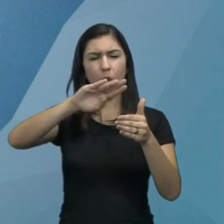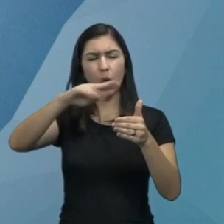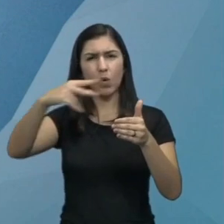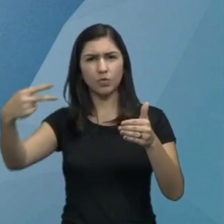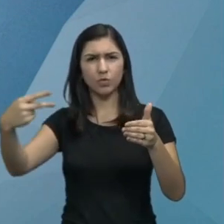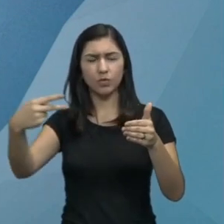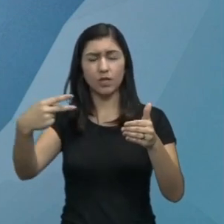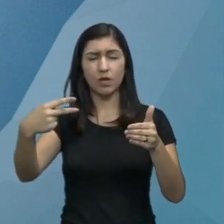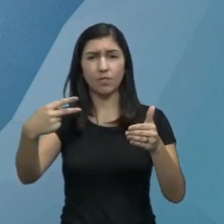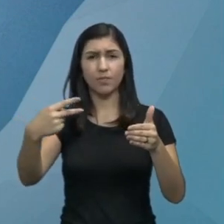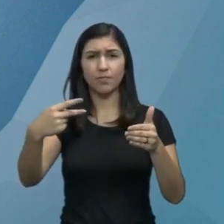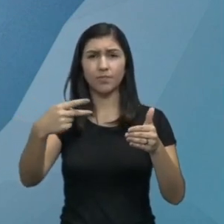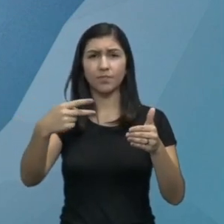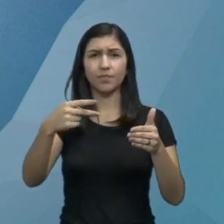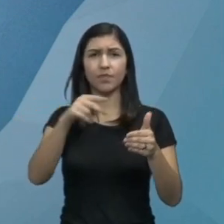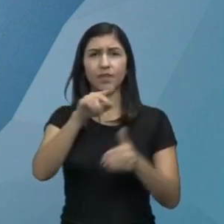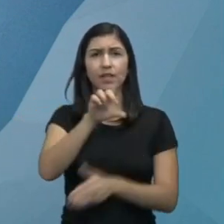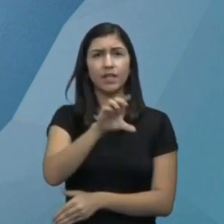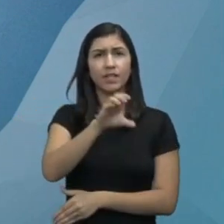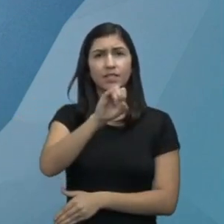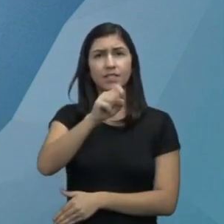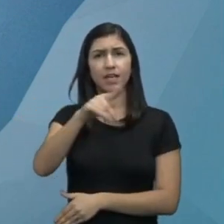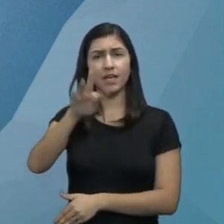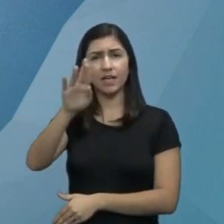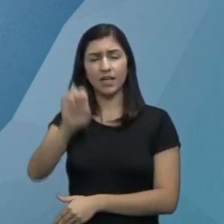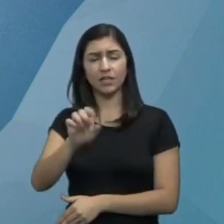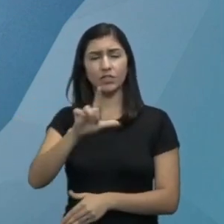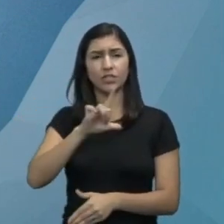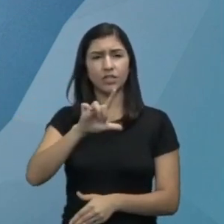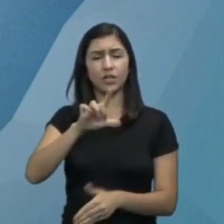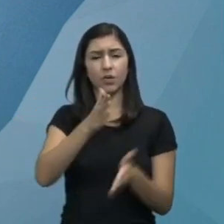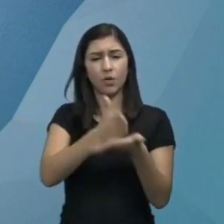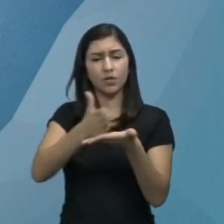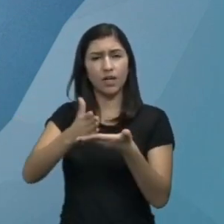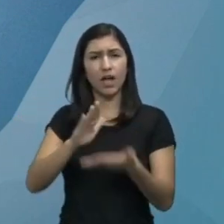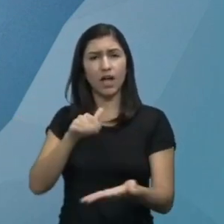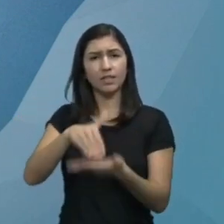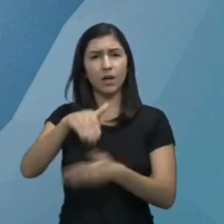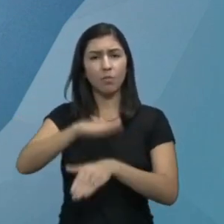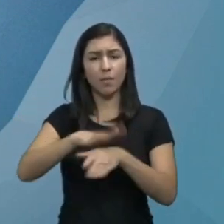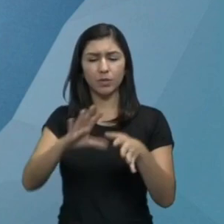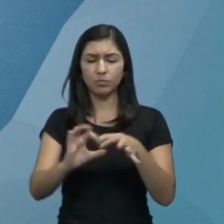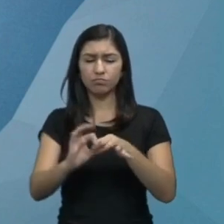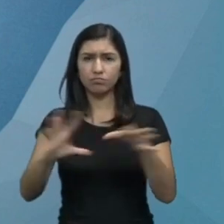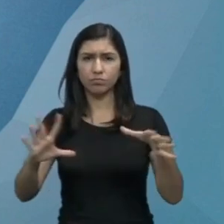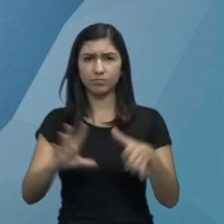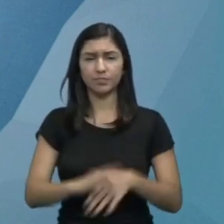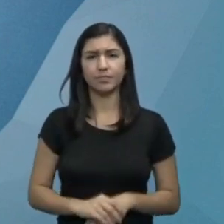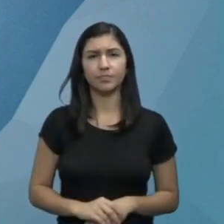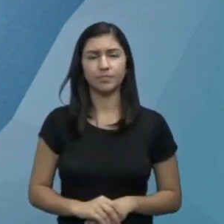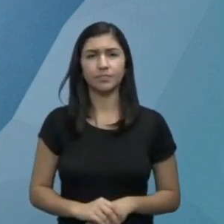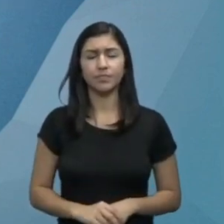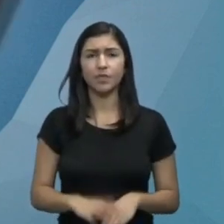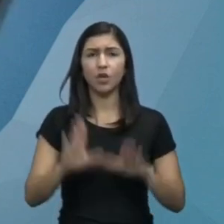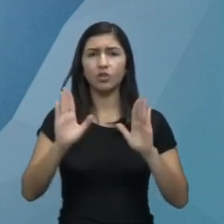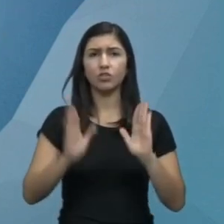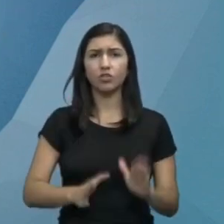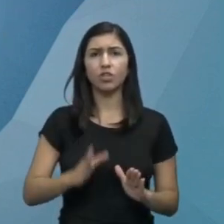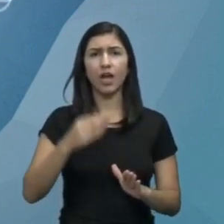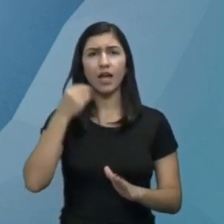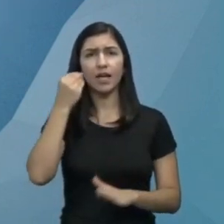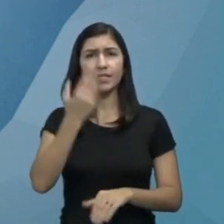abscissas e a tensão cisalhante no eixo das ordenadas, até o momento da ruptura. Já o